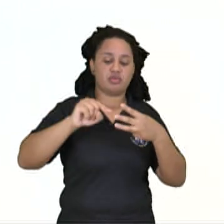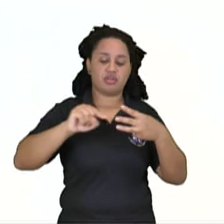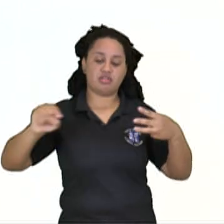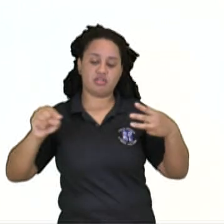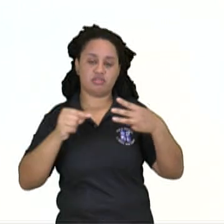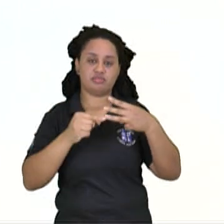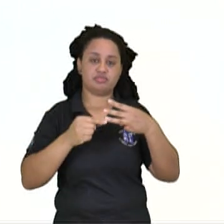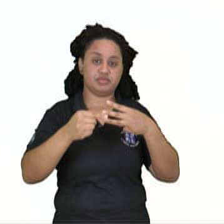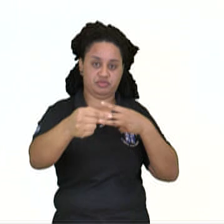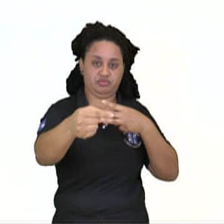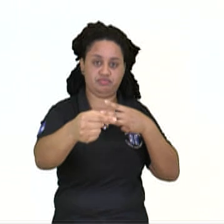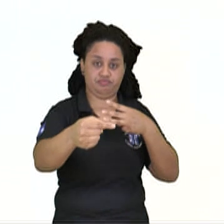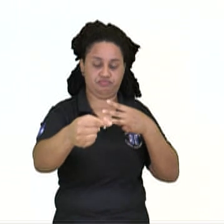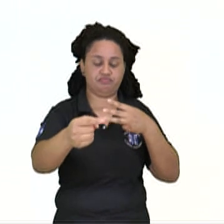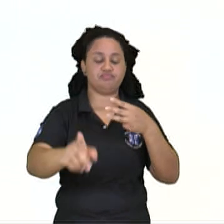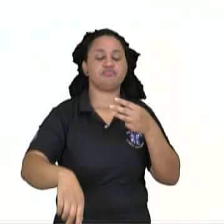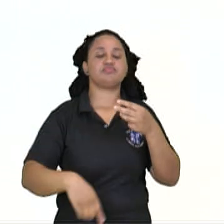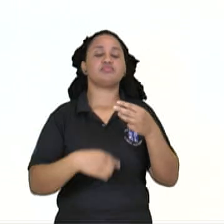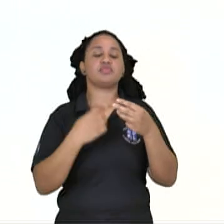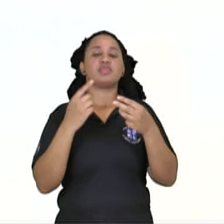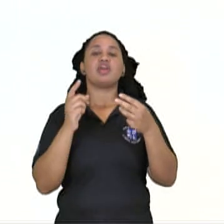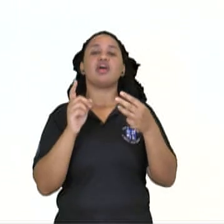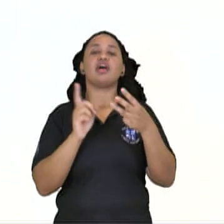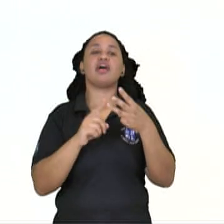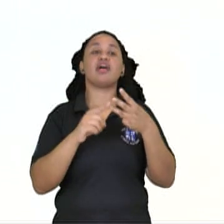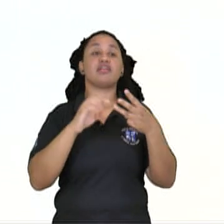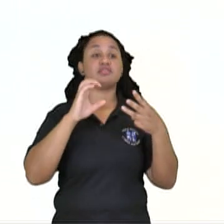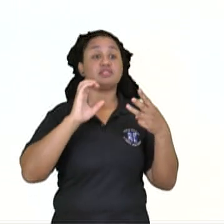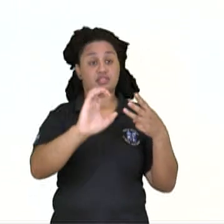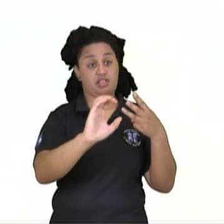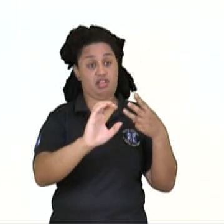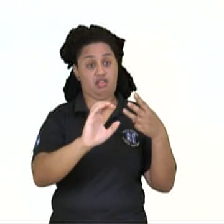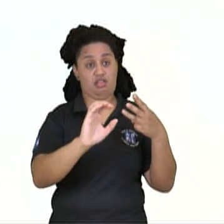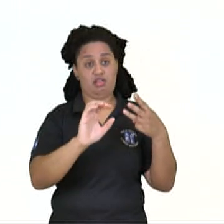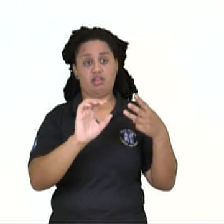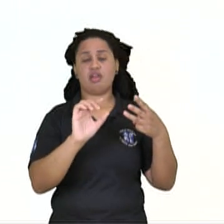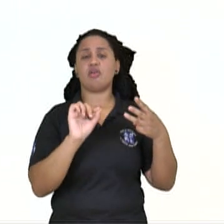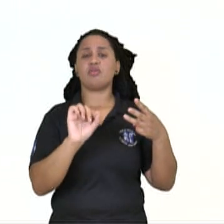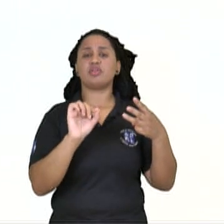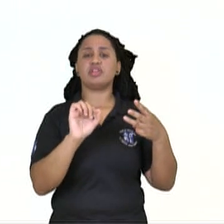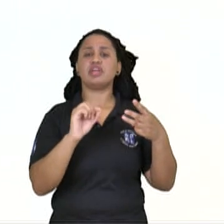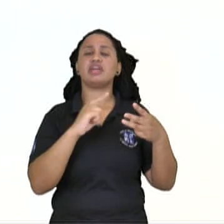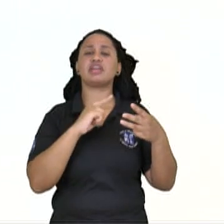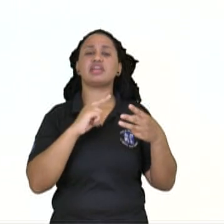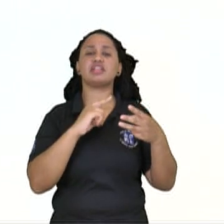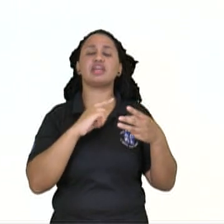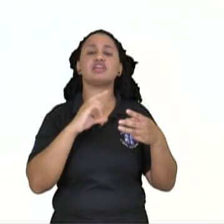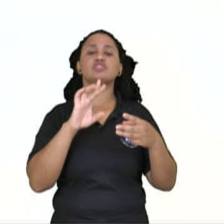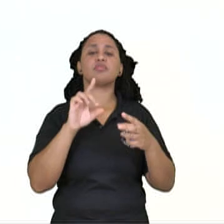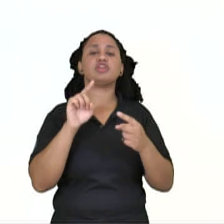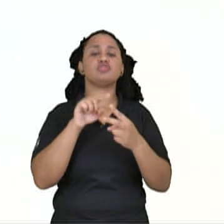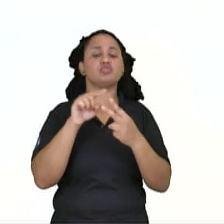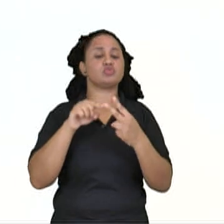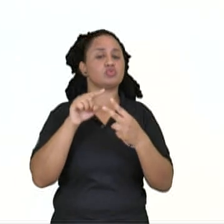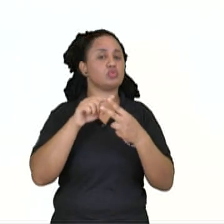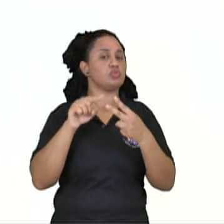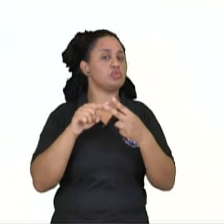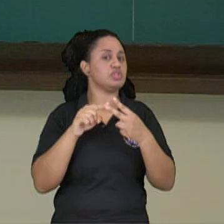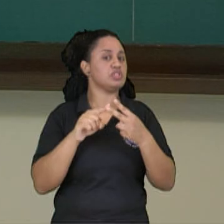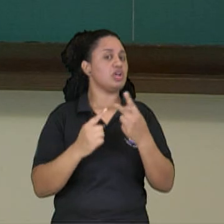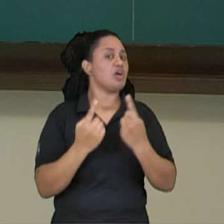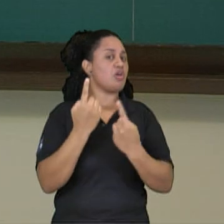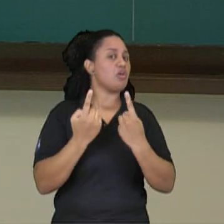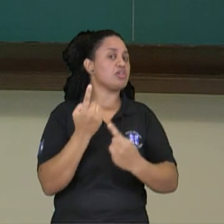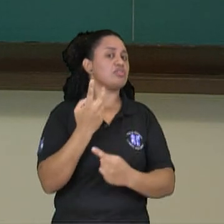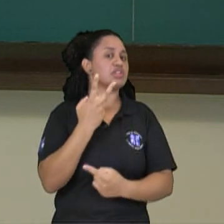e profundidade. Ou você acha que é a letra C? São as que possuem 2 dimensões. O que